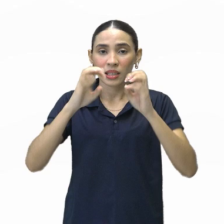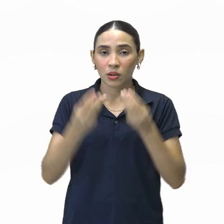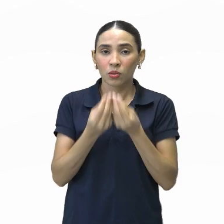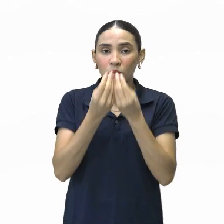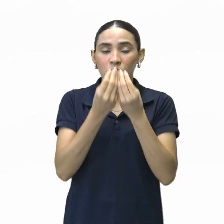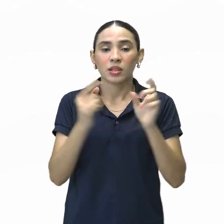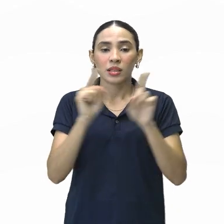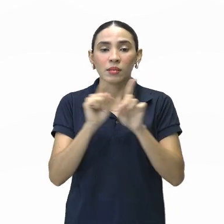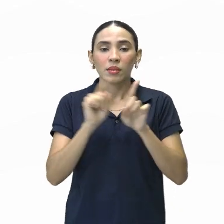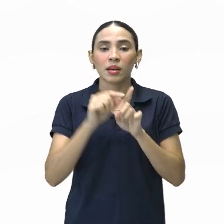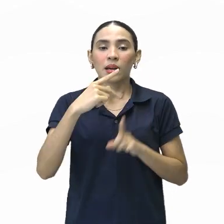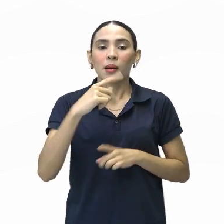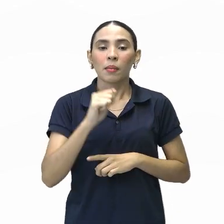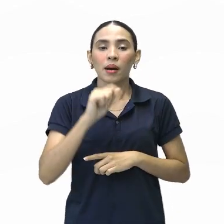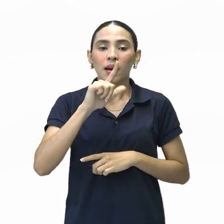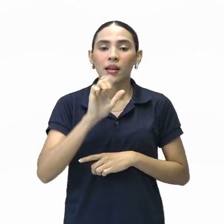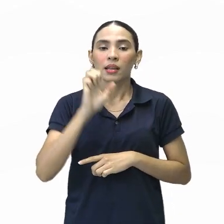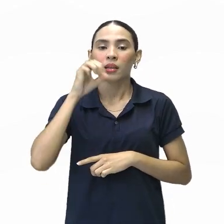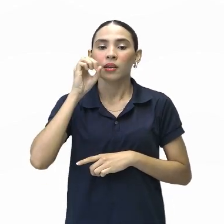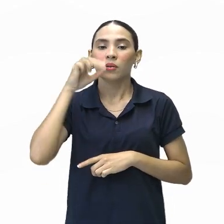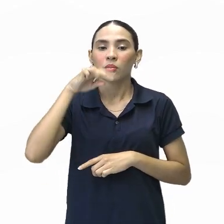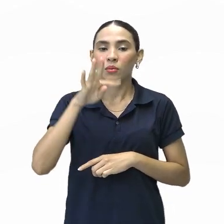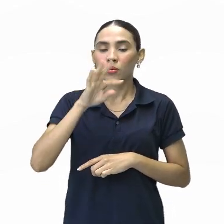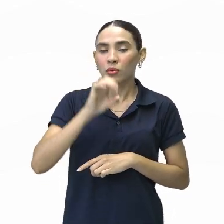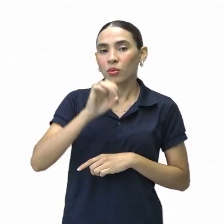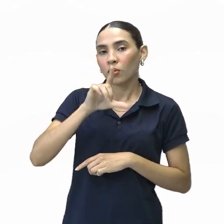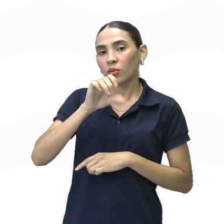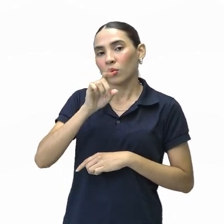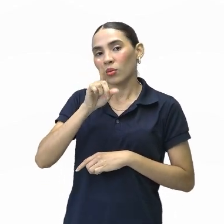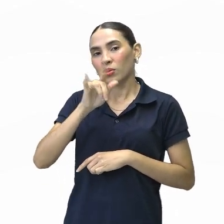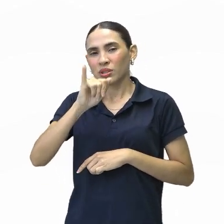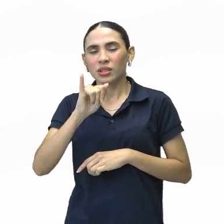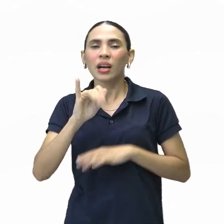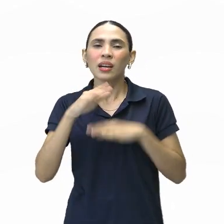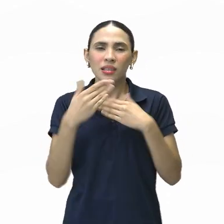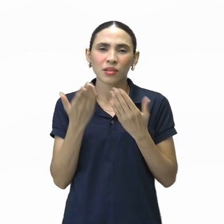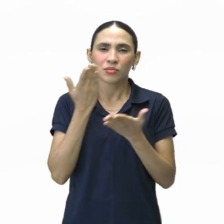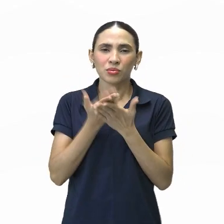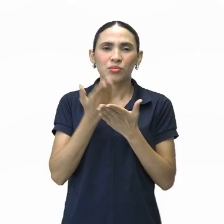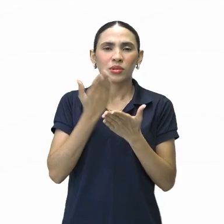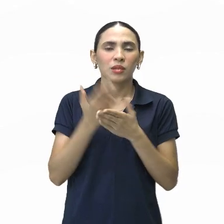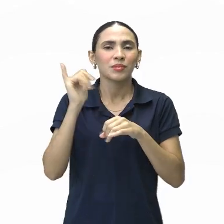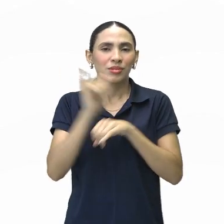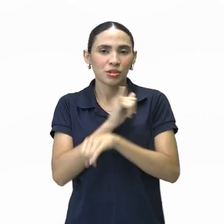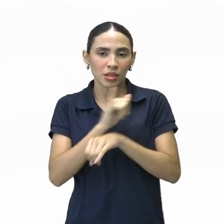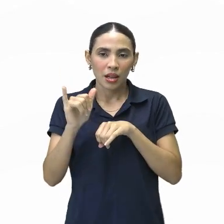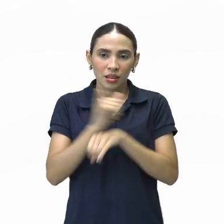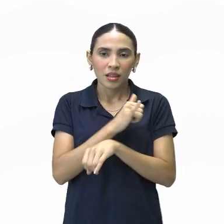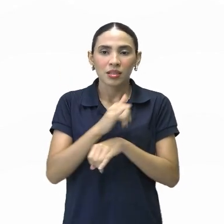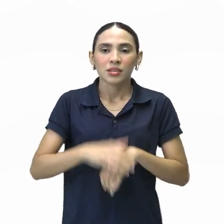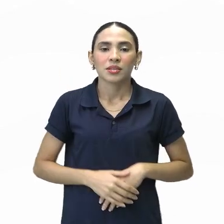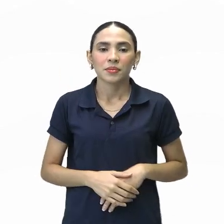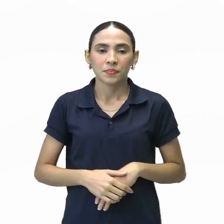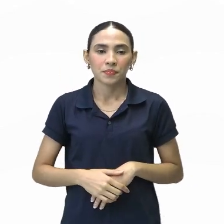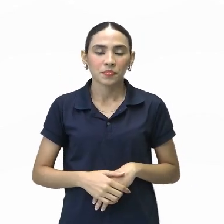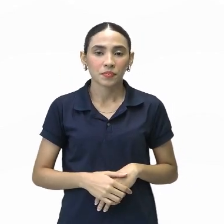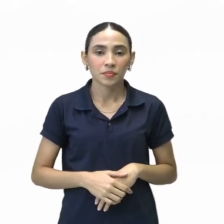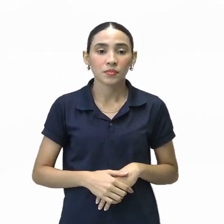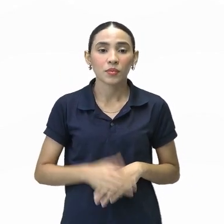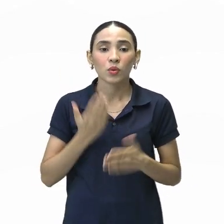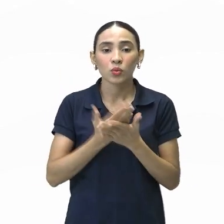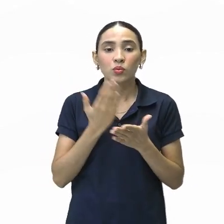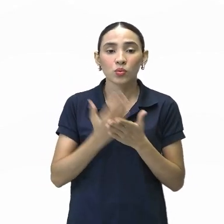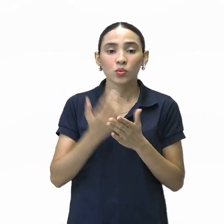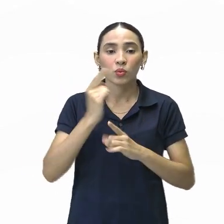da paleontologia. Através de quê? Quando a gente viu aí os estudos das ferramentas, né, do estudo